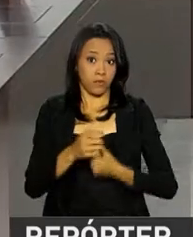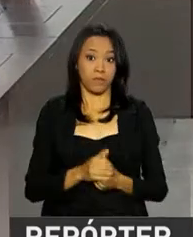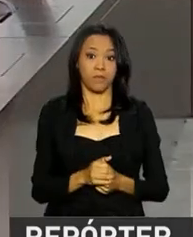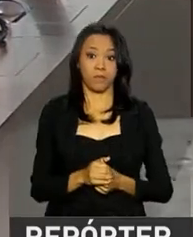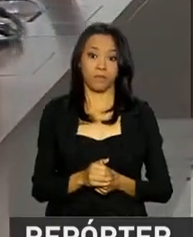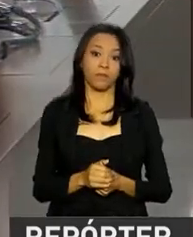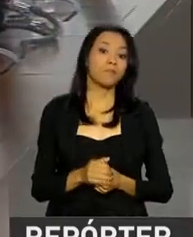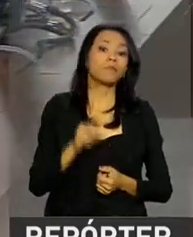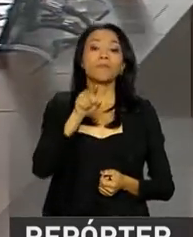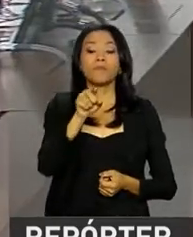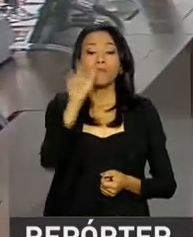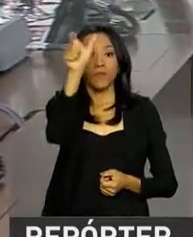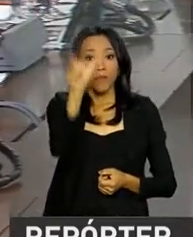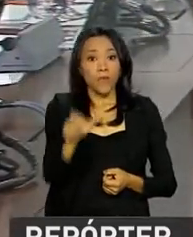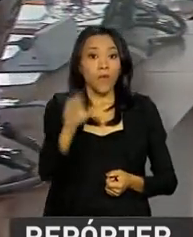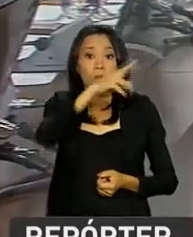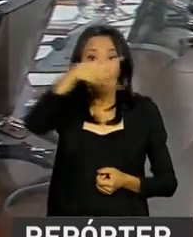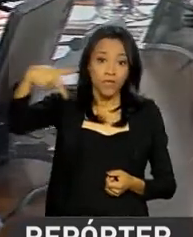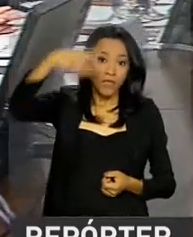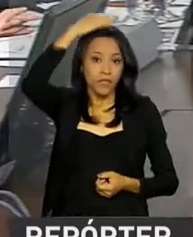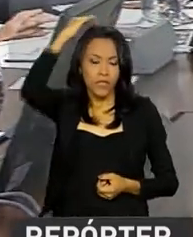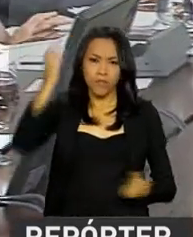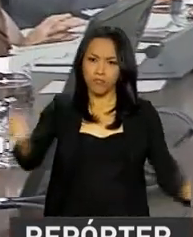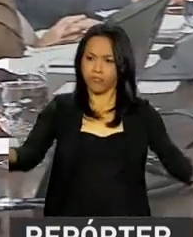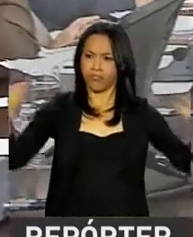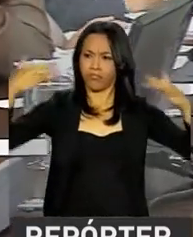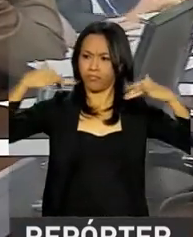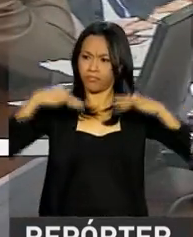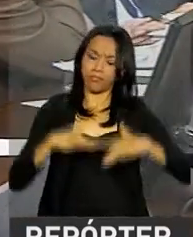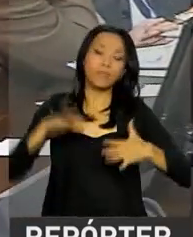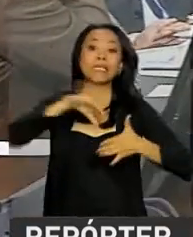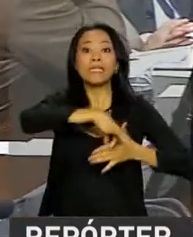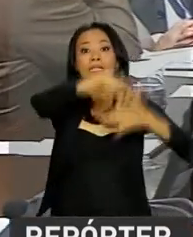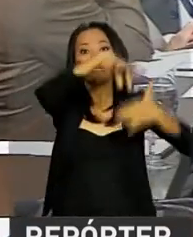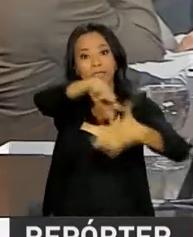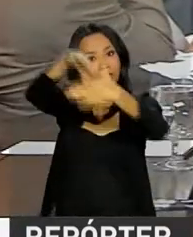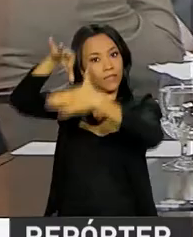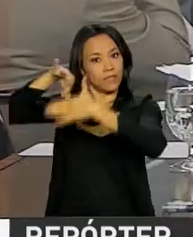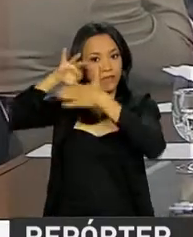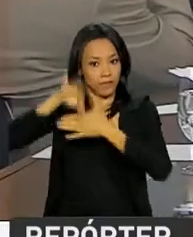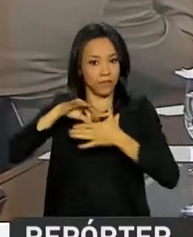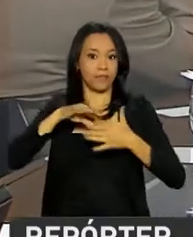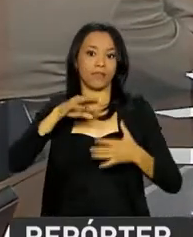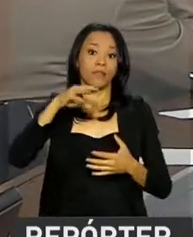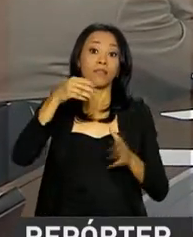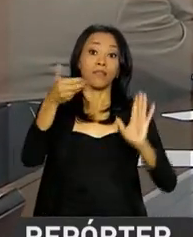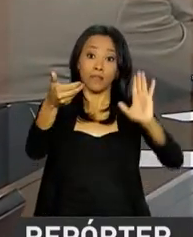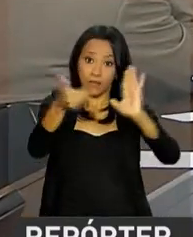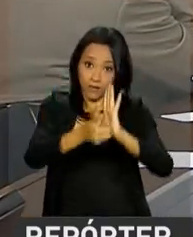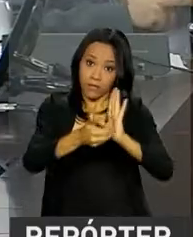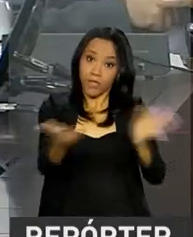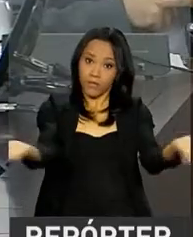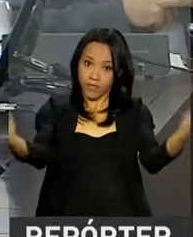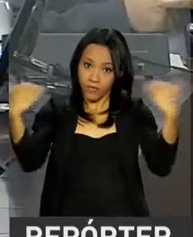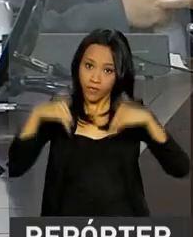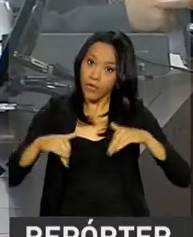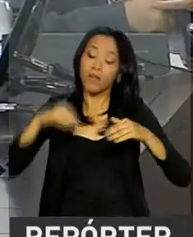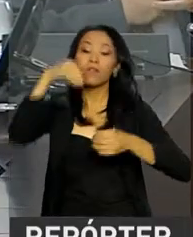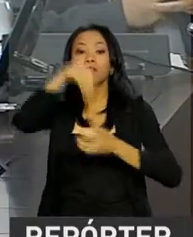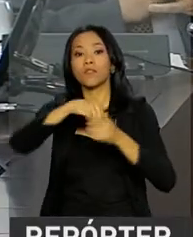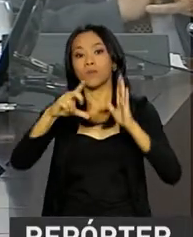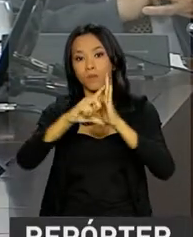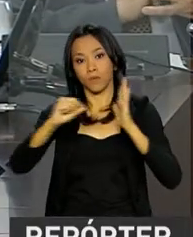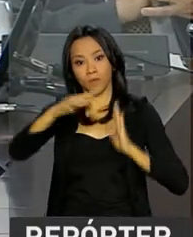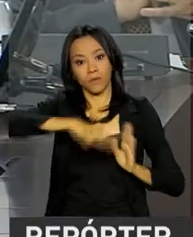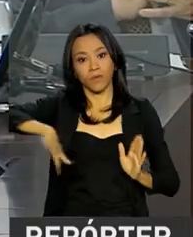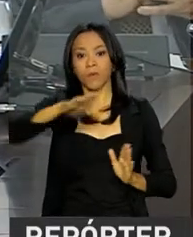o presidente michel temer recebeu líderes da base governista na câmara dos deputados durante reunião no palácio do planalto tem manifestou